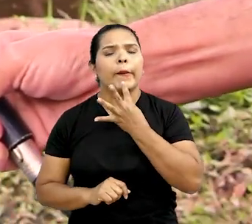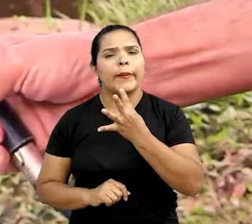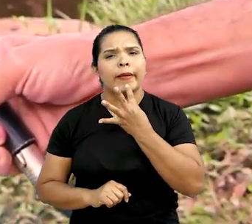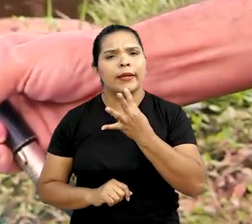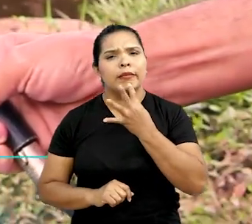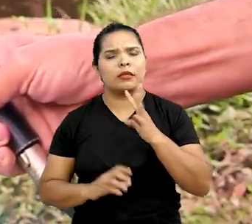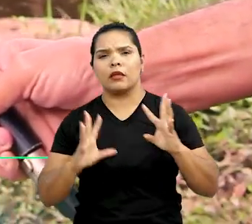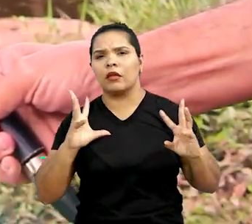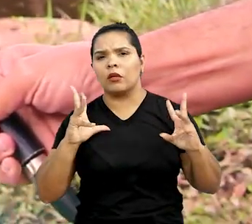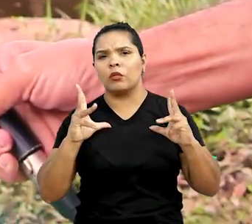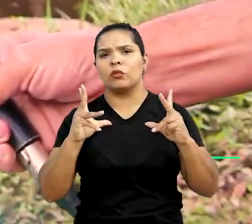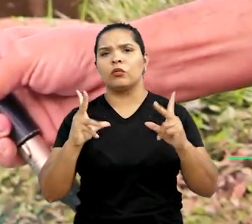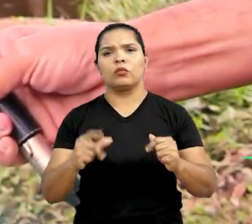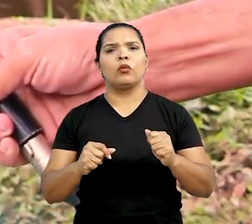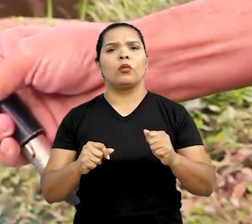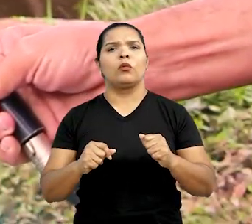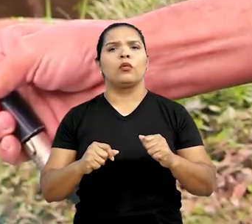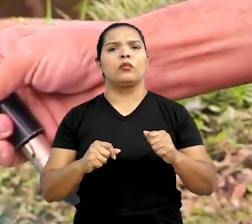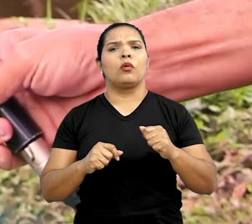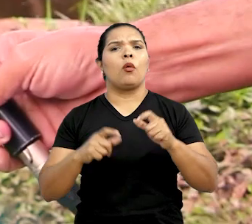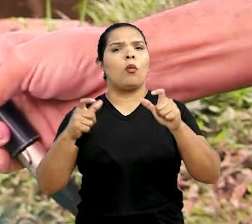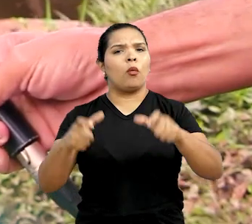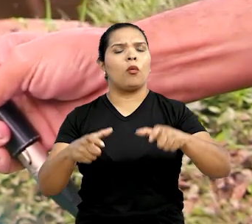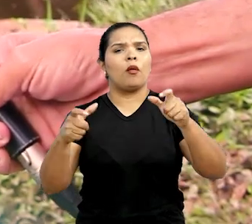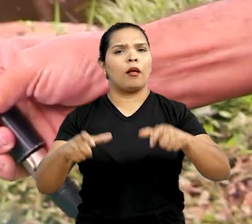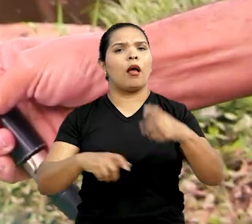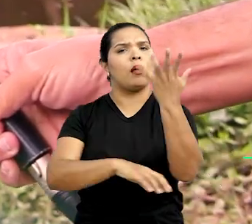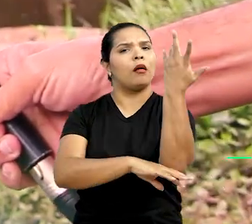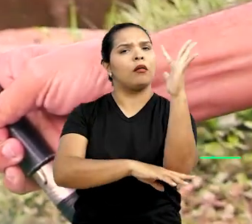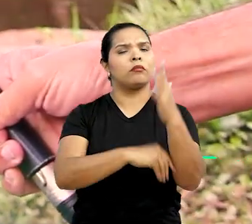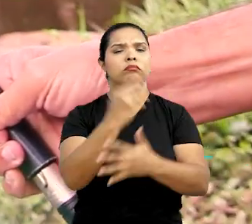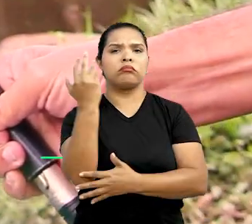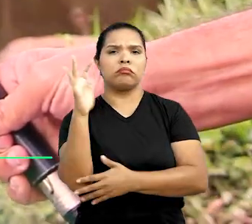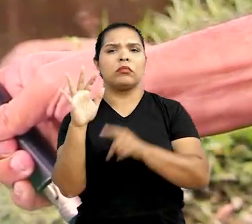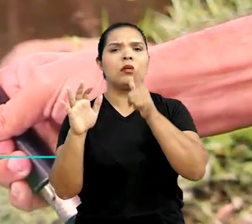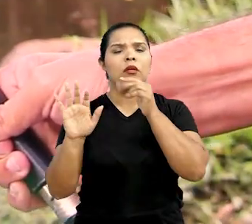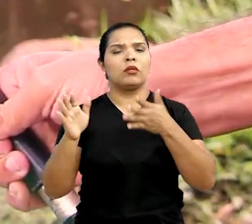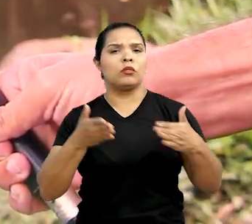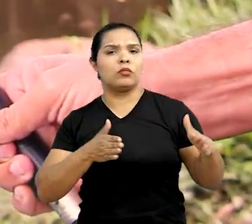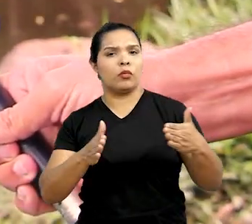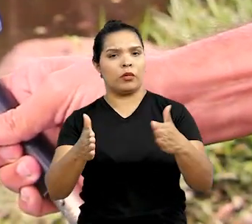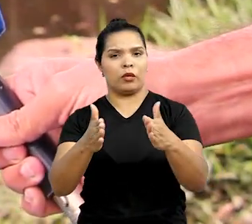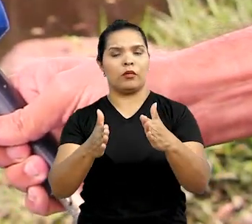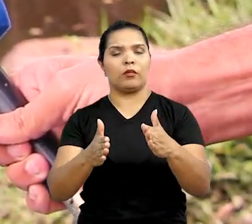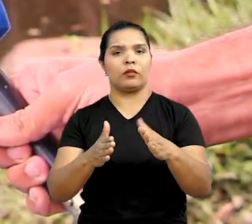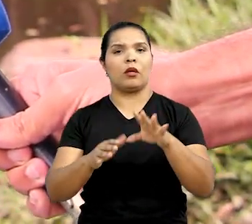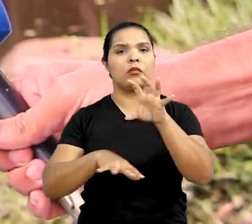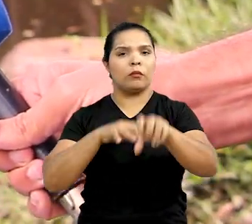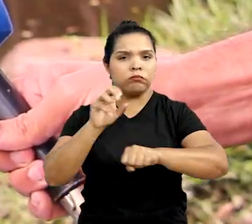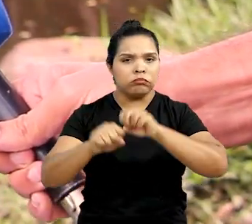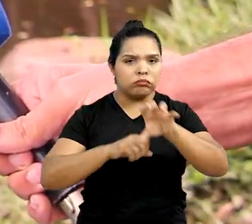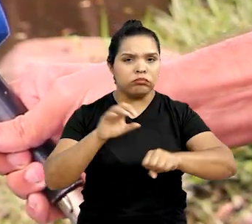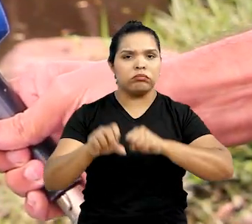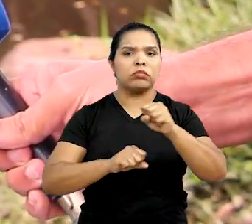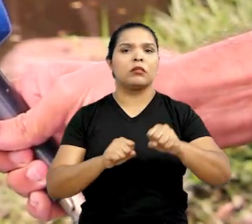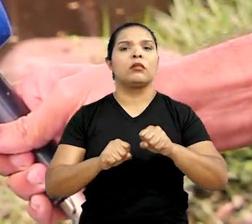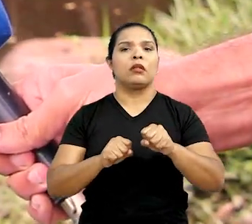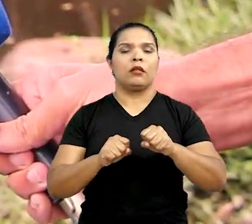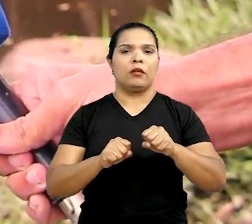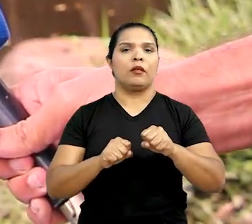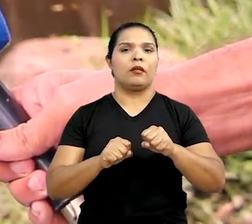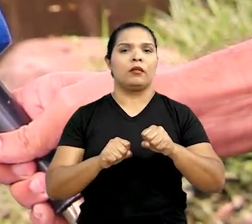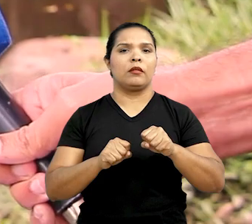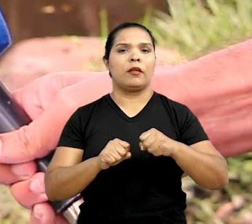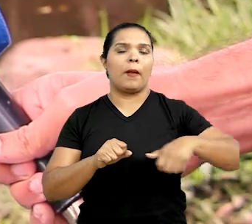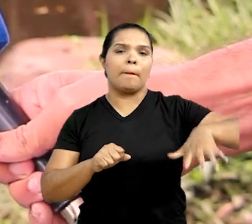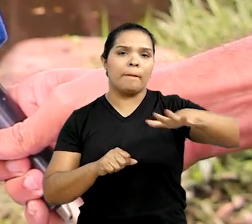conhecer toda a ictiofauna, né, a fauna de peixes da bacia do rio Itapicuru, como você disse. Então a gente vem coletando no alto curso,